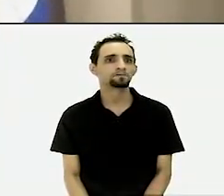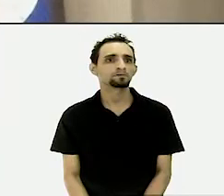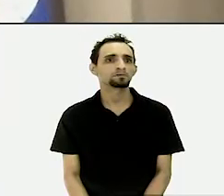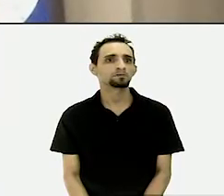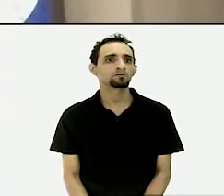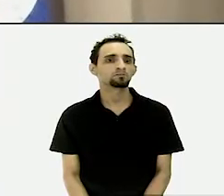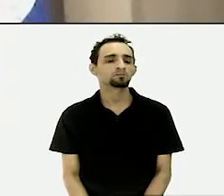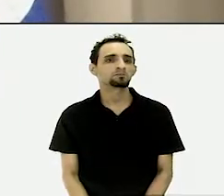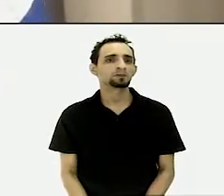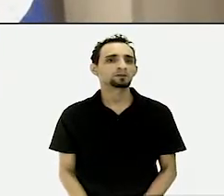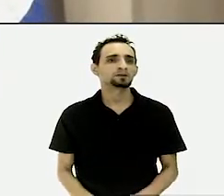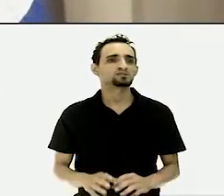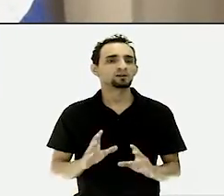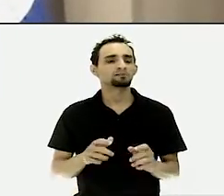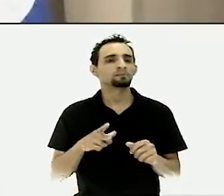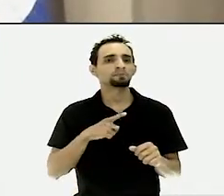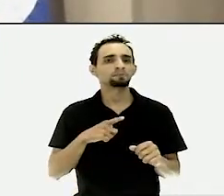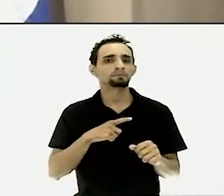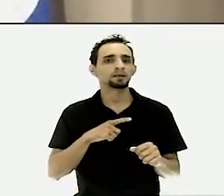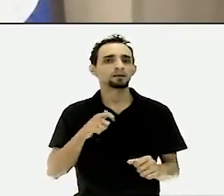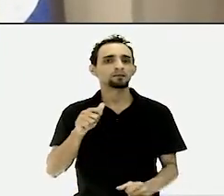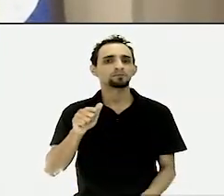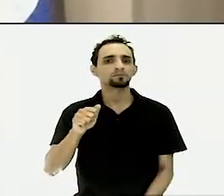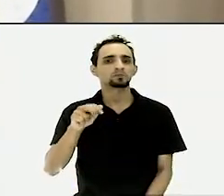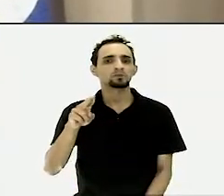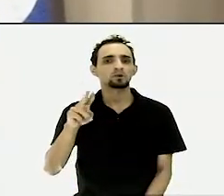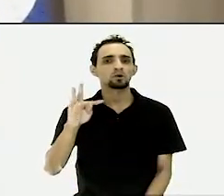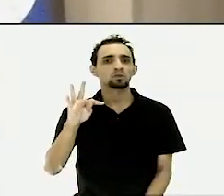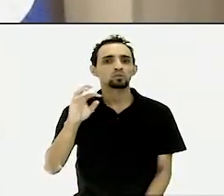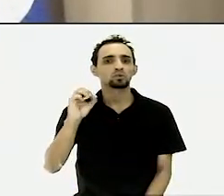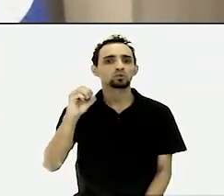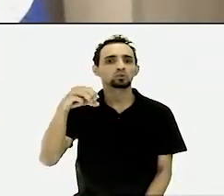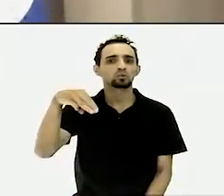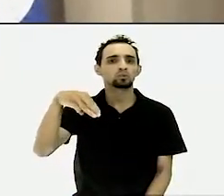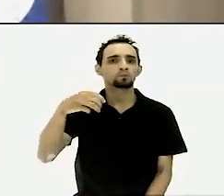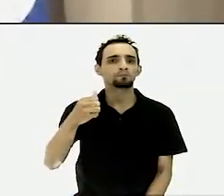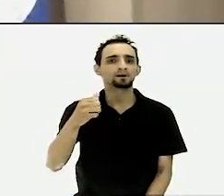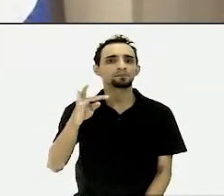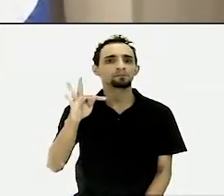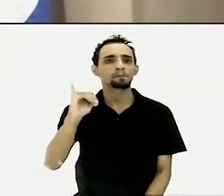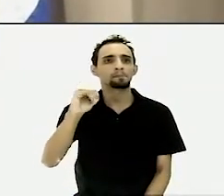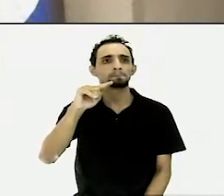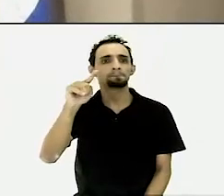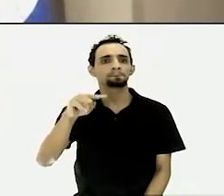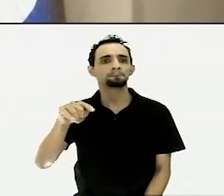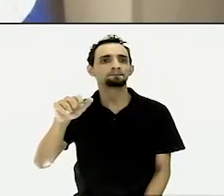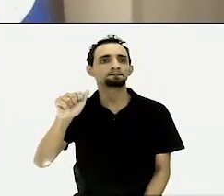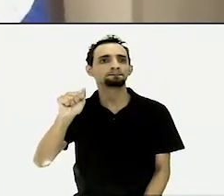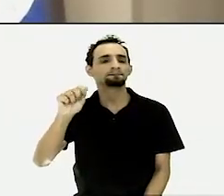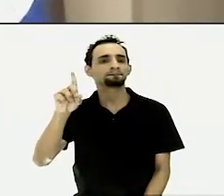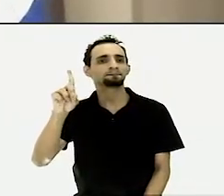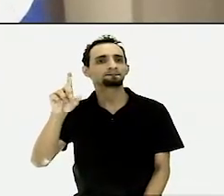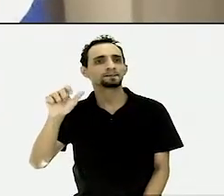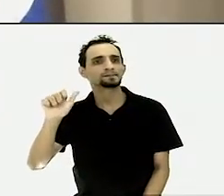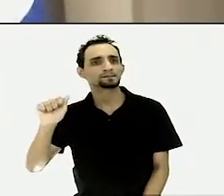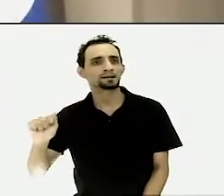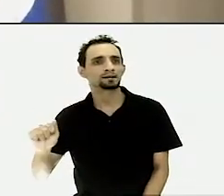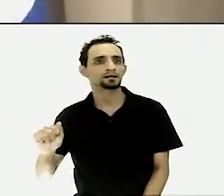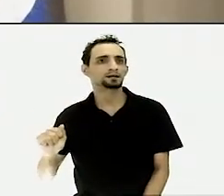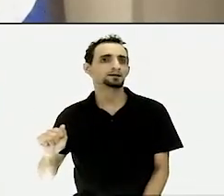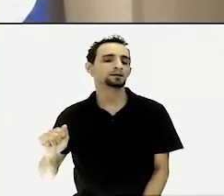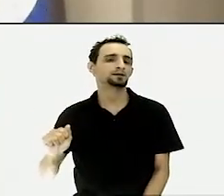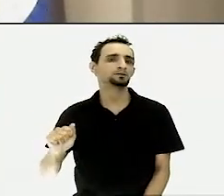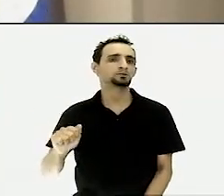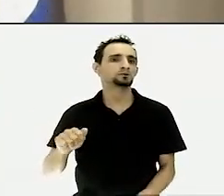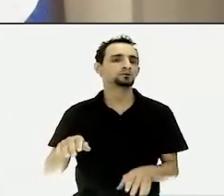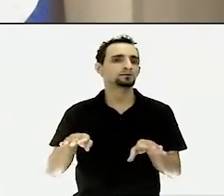fizemos um abaixo-assinado, estamos colhendo assinaturas ainda, dizer que na próxima semana, não essa semana, eu consegui uma reunião com a